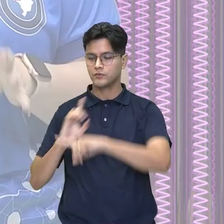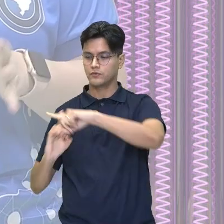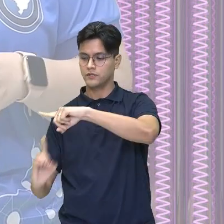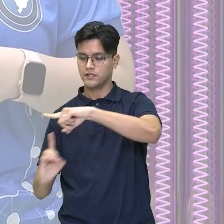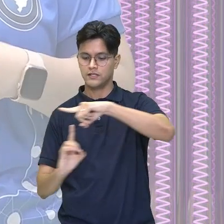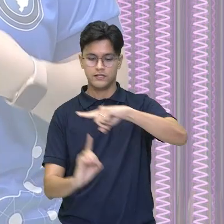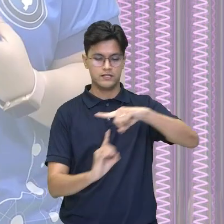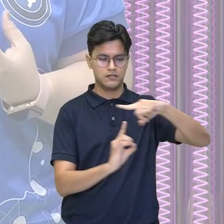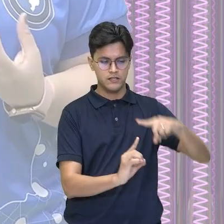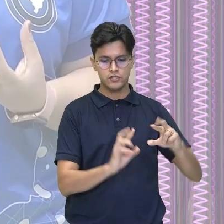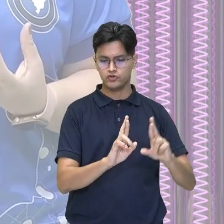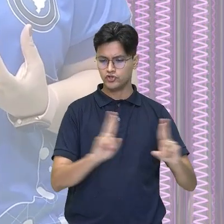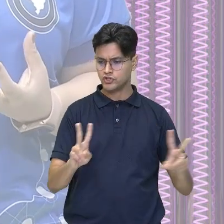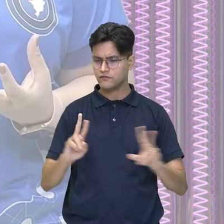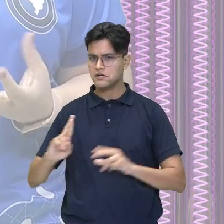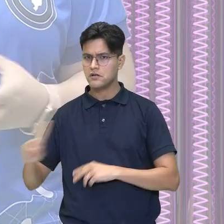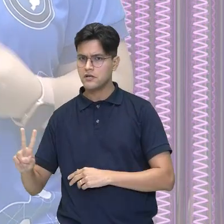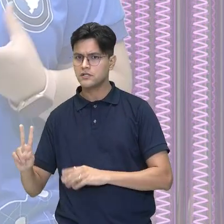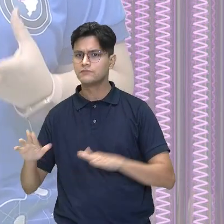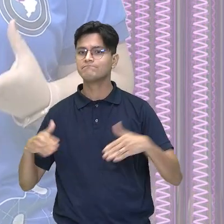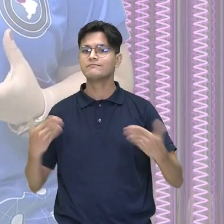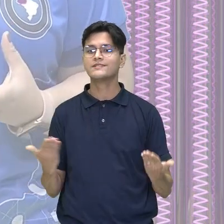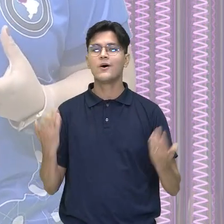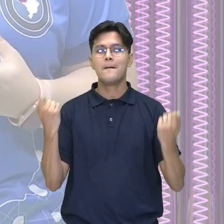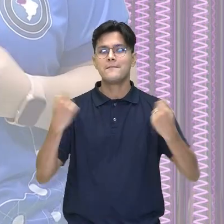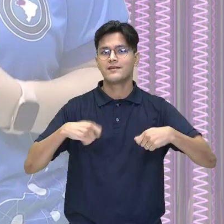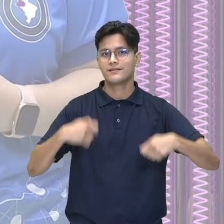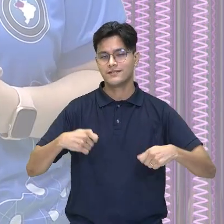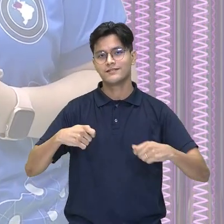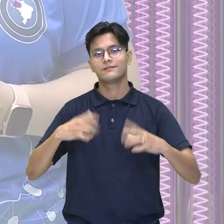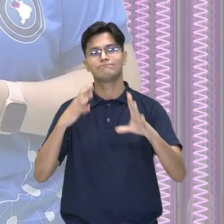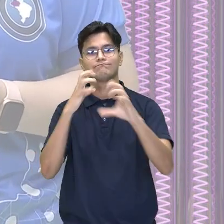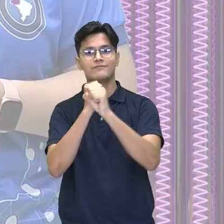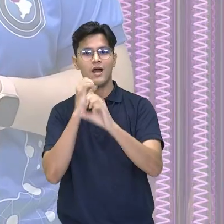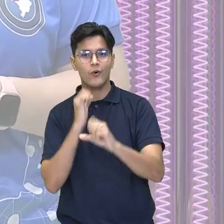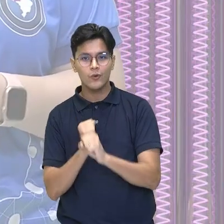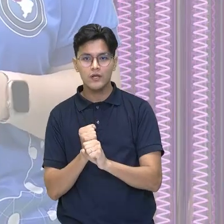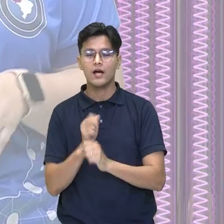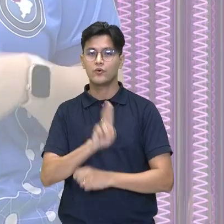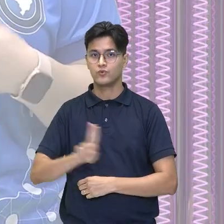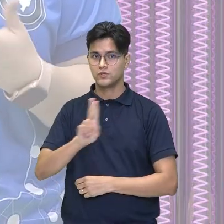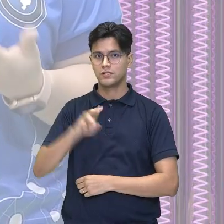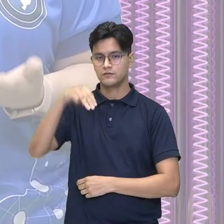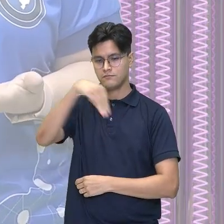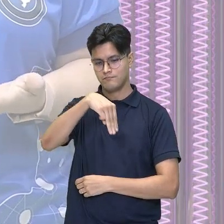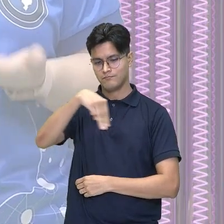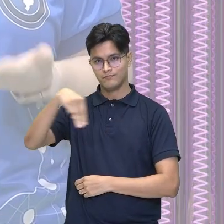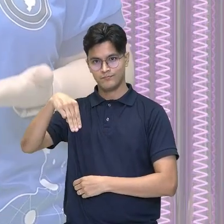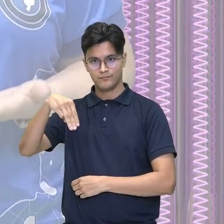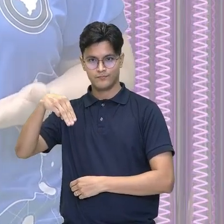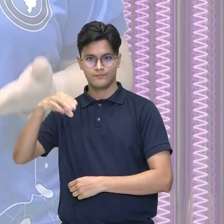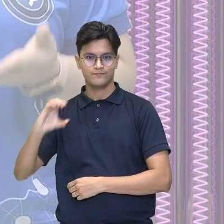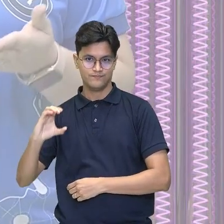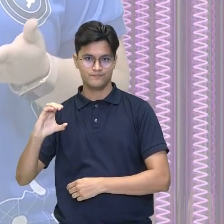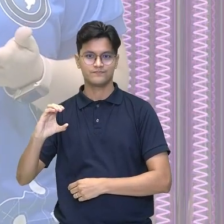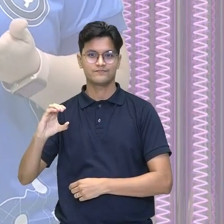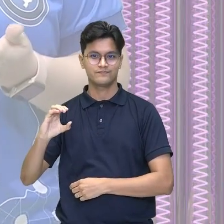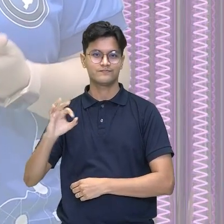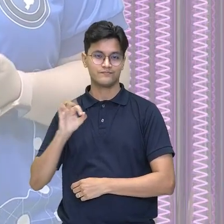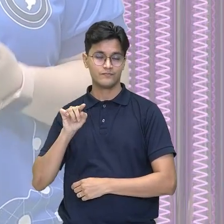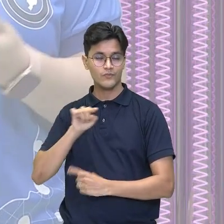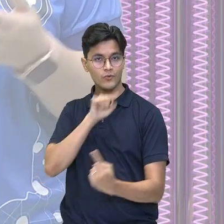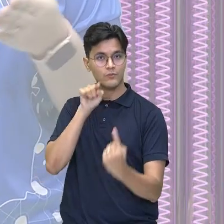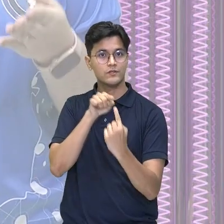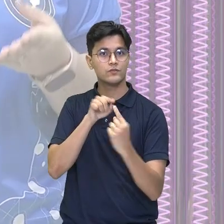iguais, a gente precisa calcular aí o mínimo múltiplo comum, né, que a gente chama de MMC, para